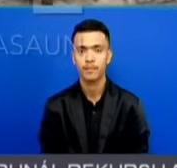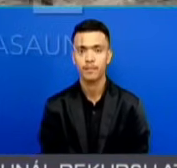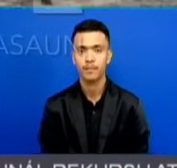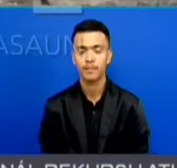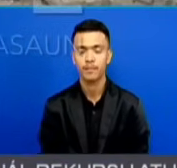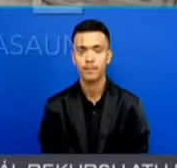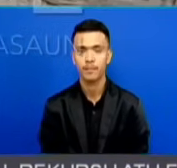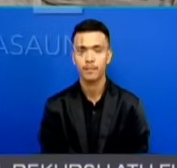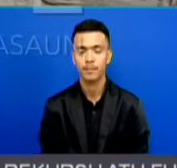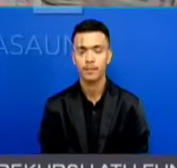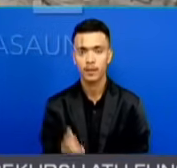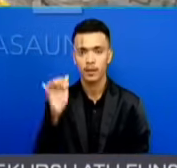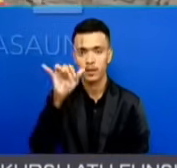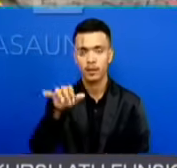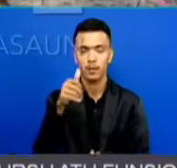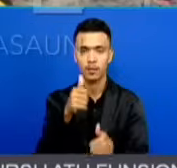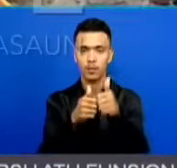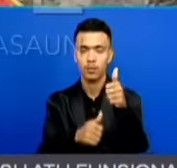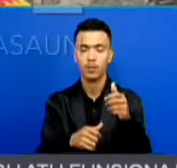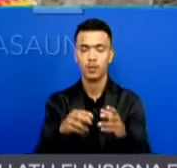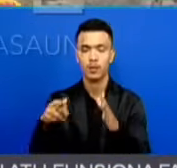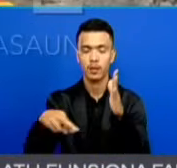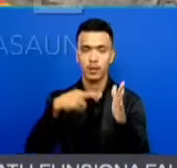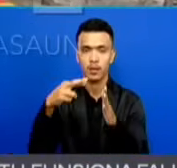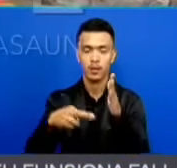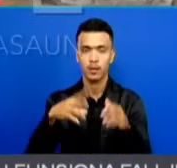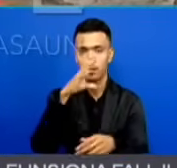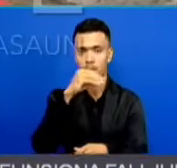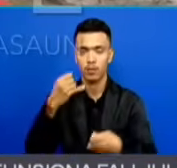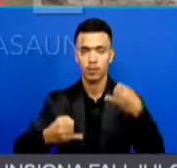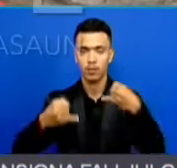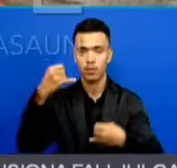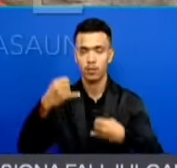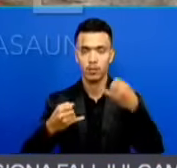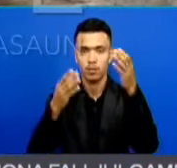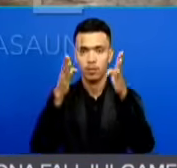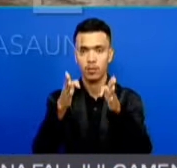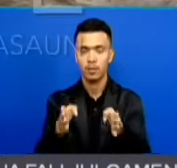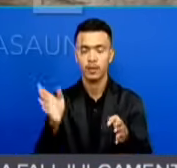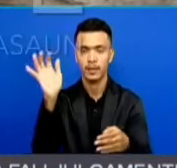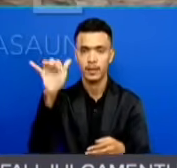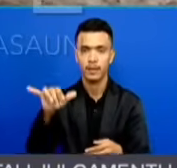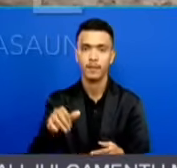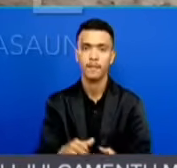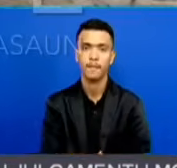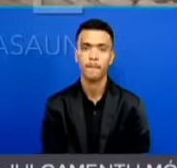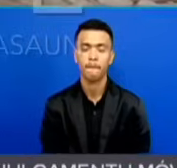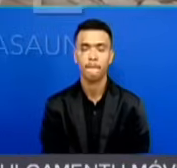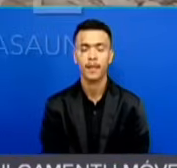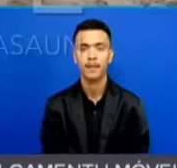Sira me cumpre a ordem, juiz sira me não matene, porque eu digo.